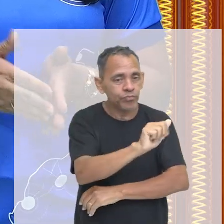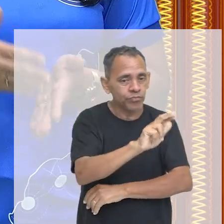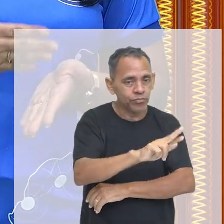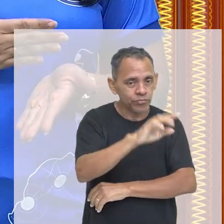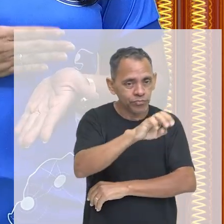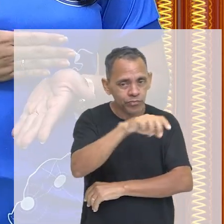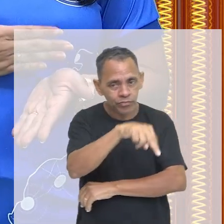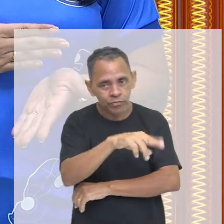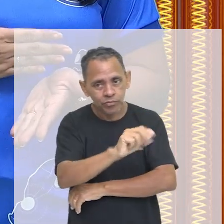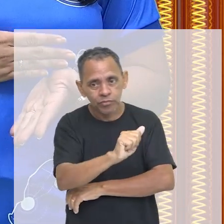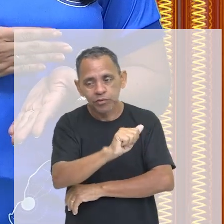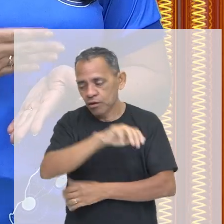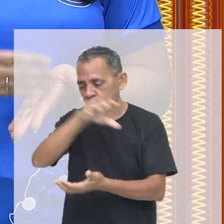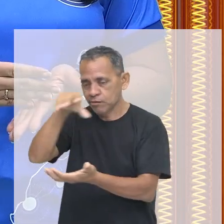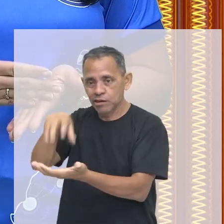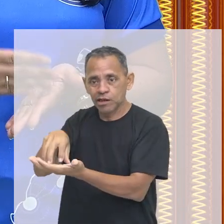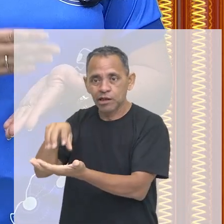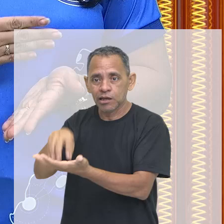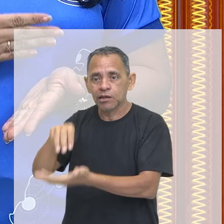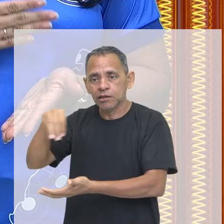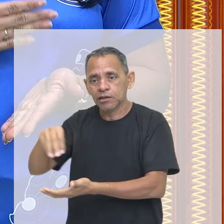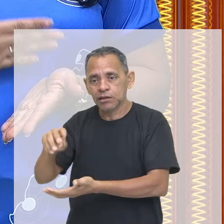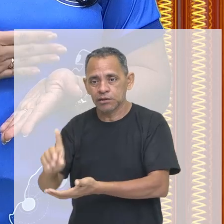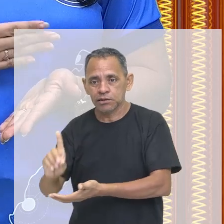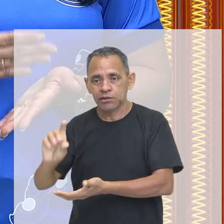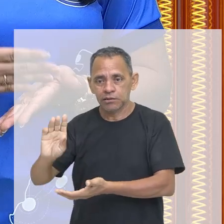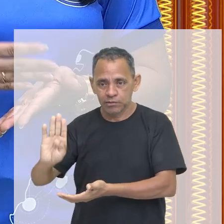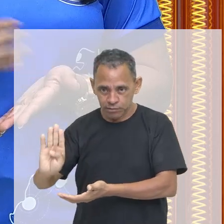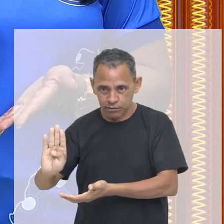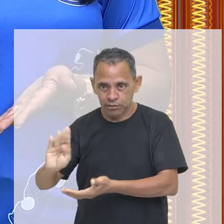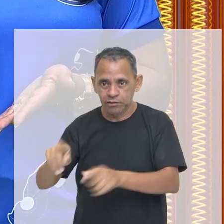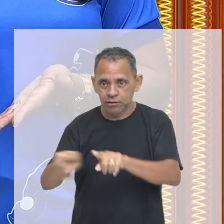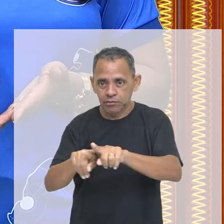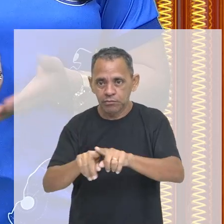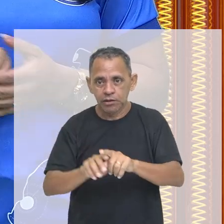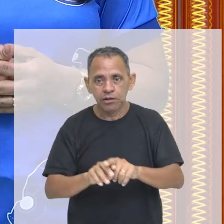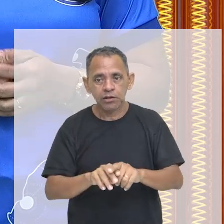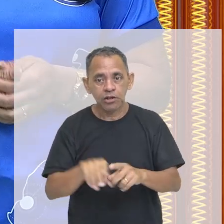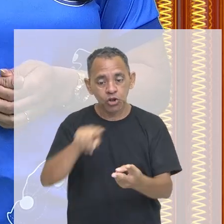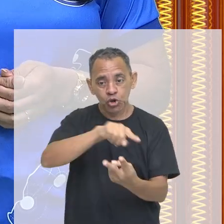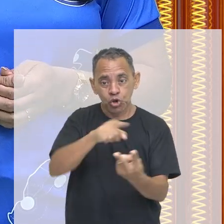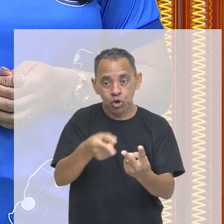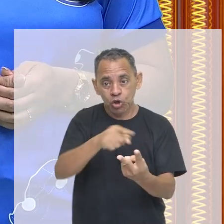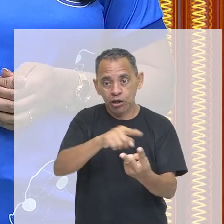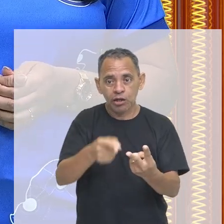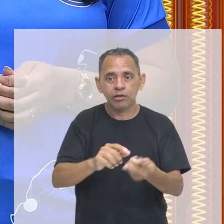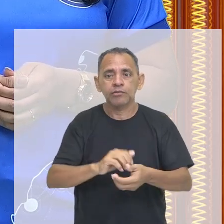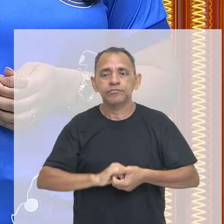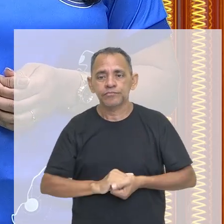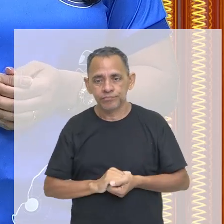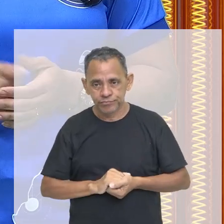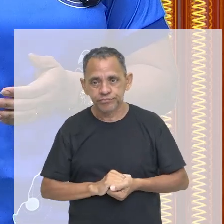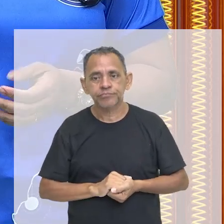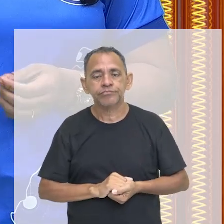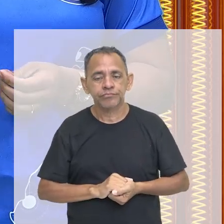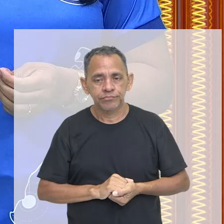Arena, Aliança Renovadora Nacional, e o MDB, Movimento